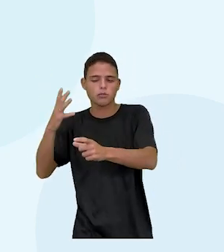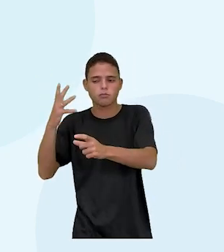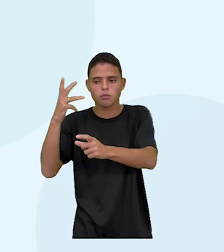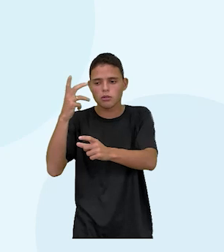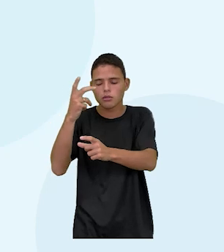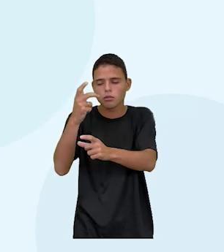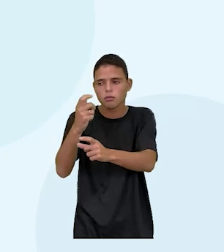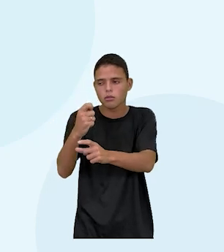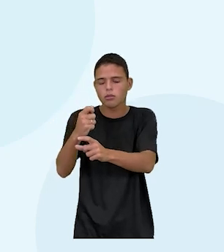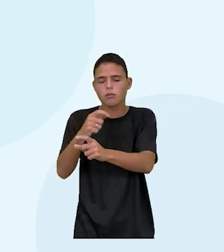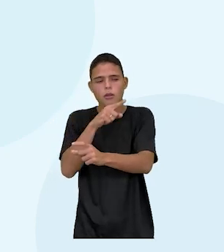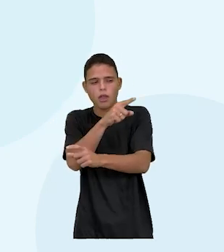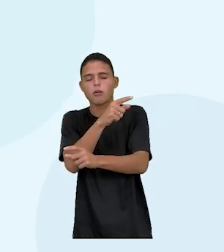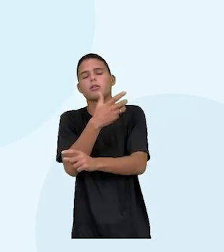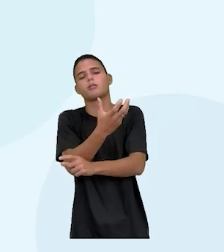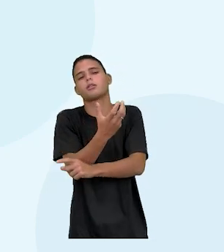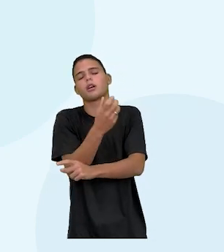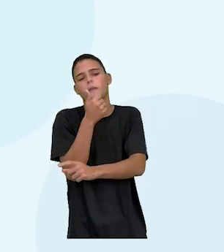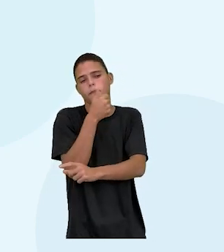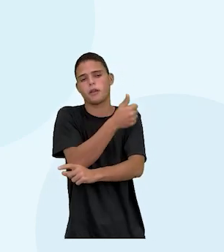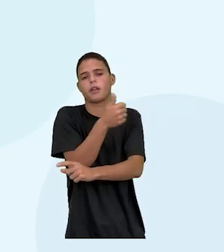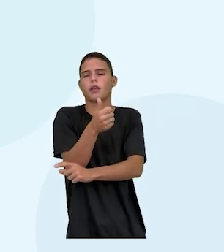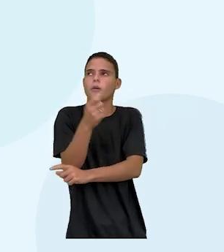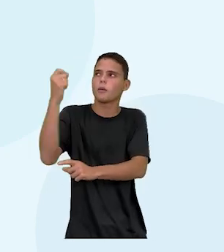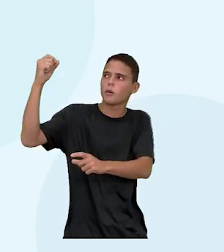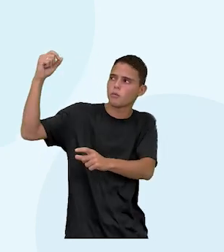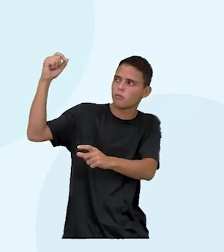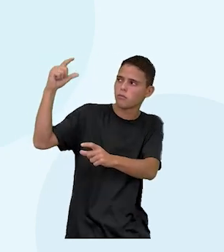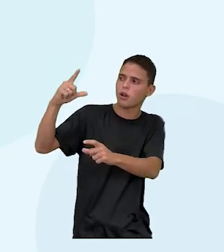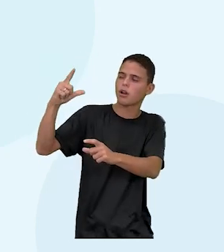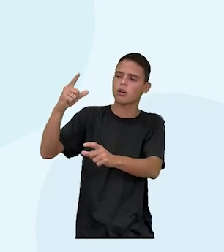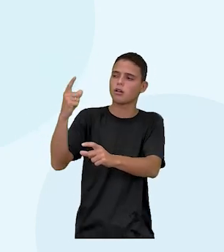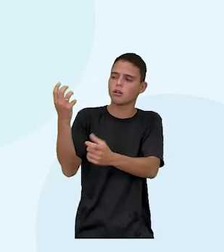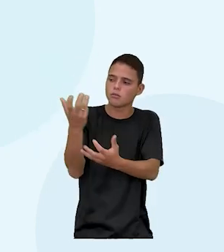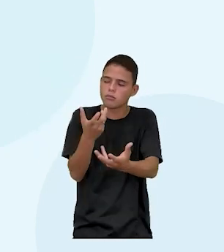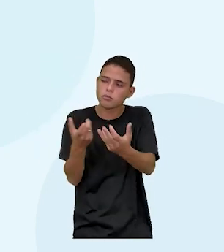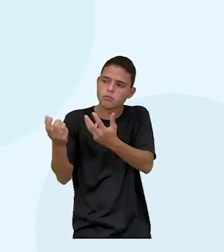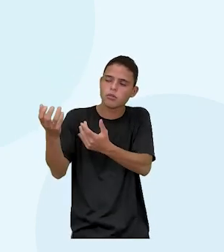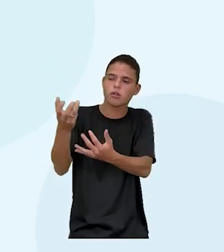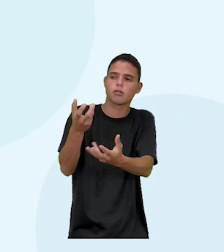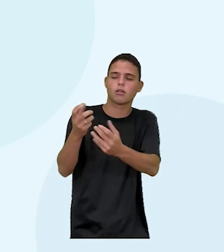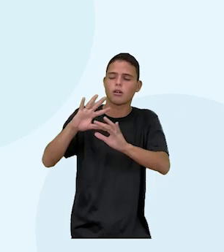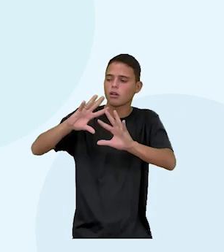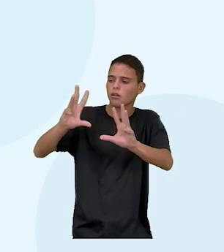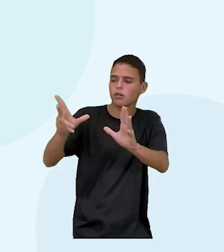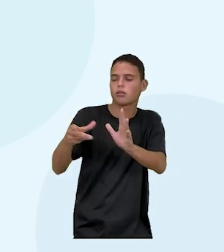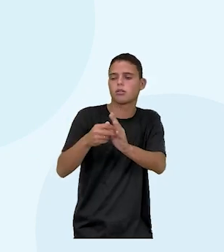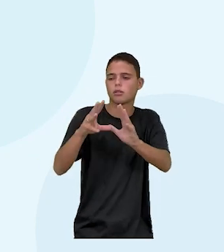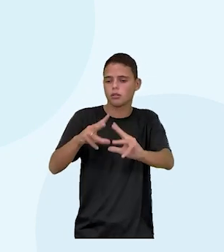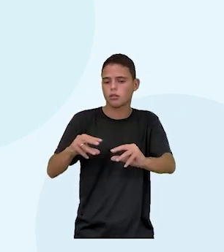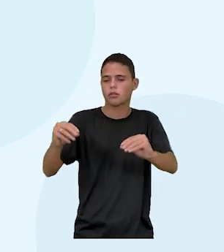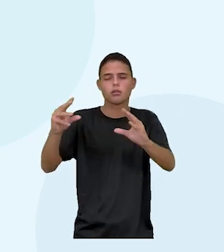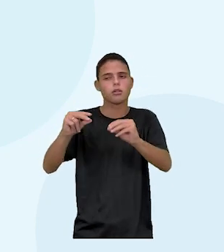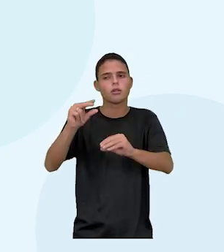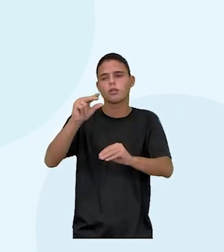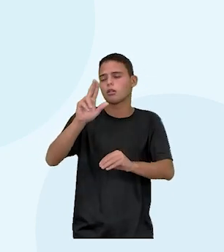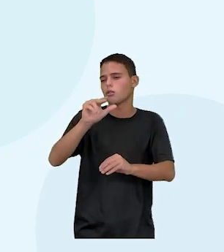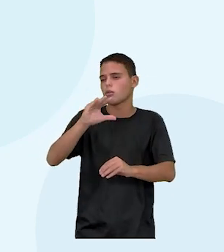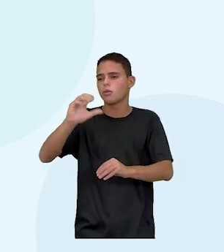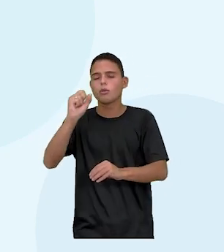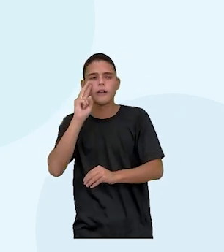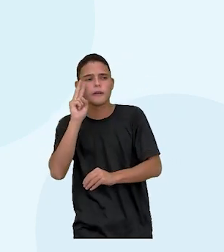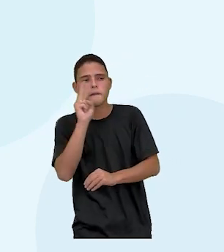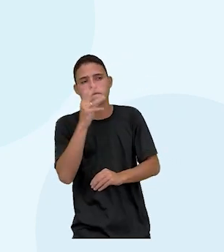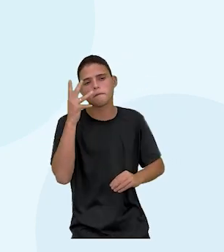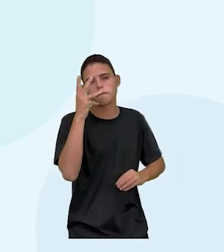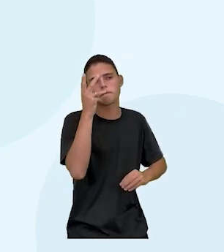mas a outra eu quero bem. O sol faz lá tudo em fogo, faz em brasa toda a areia. Ninguém sabe como é belo ver